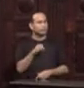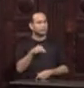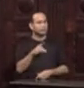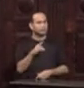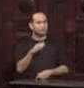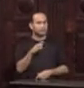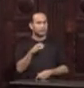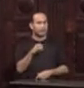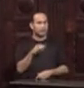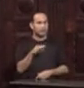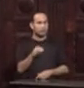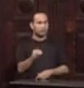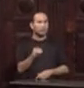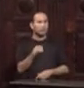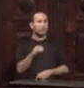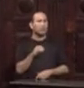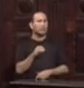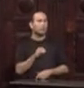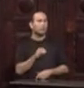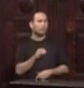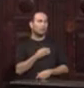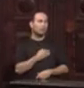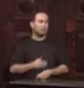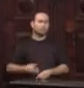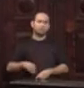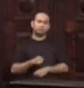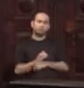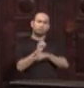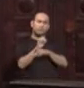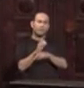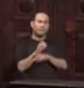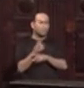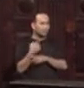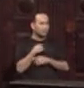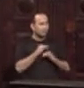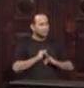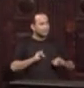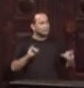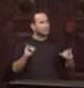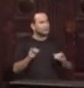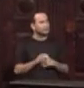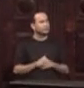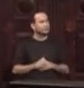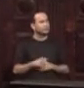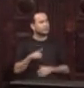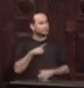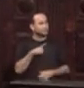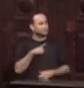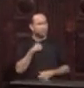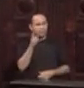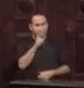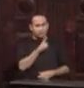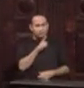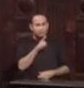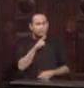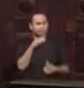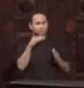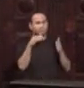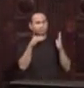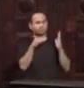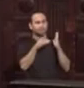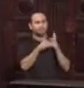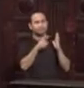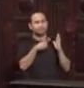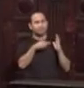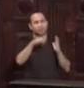Estado, chegando a anunciar o governo do Estado, através da SEDUC, que tinha atingido a marca, creio,